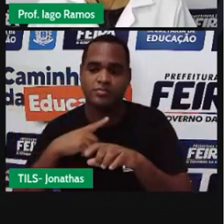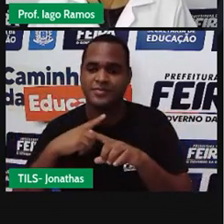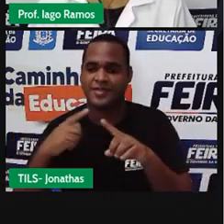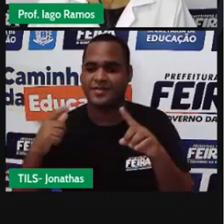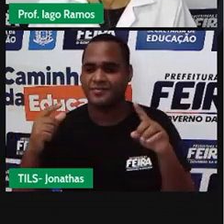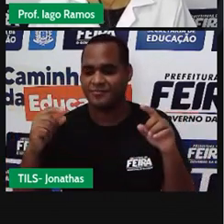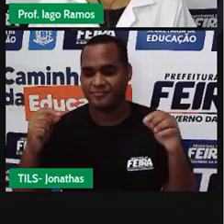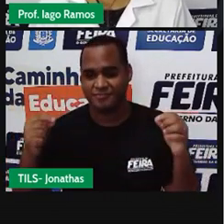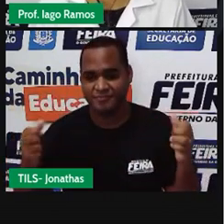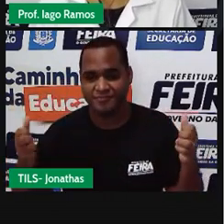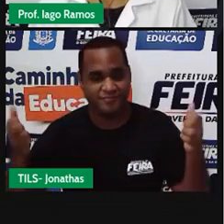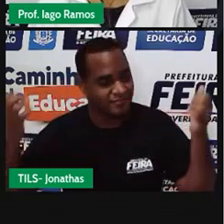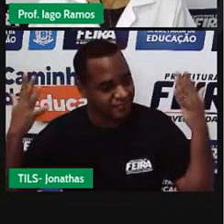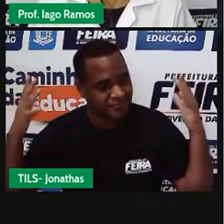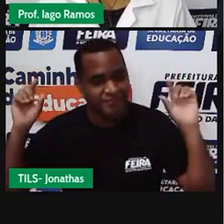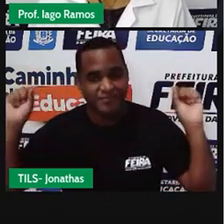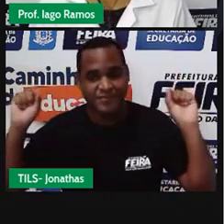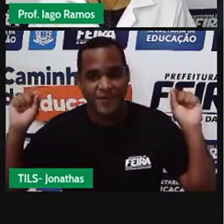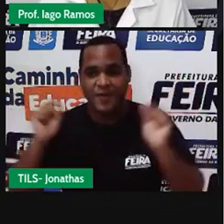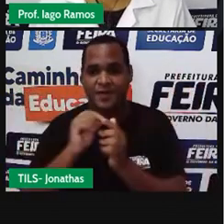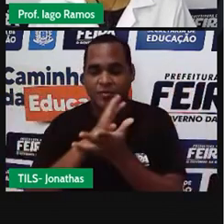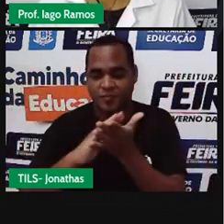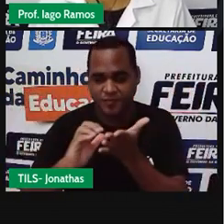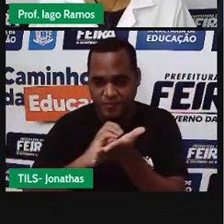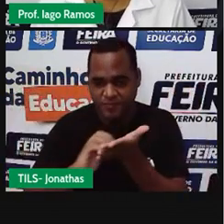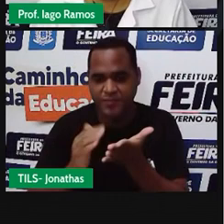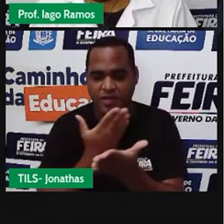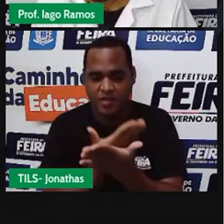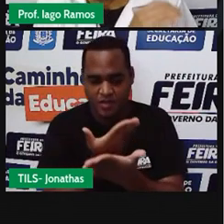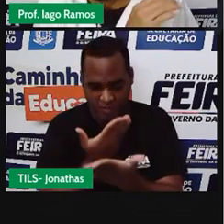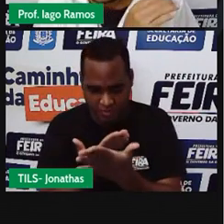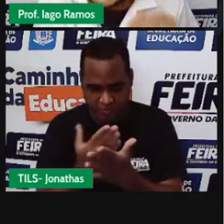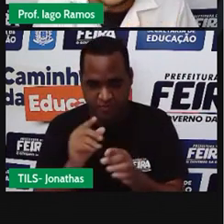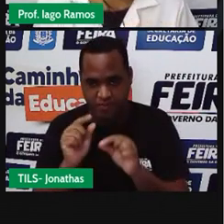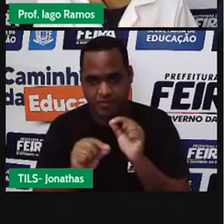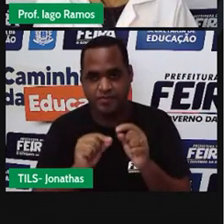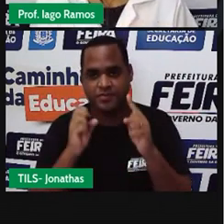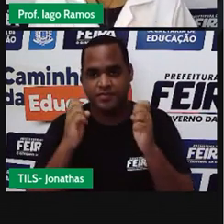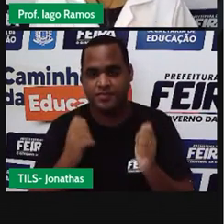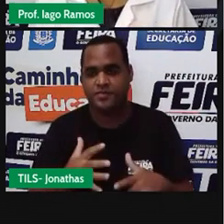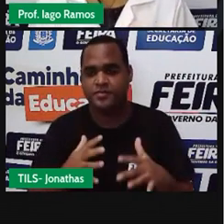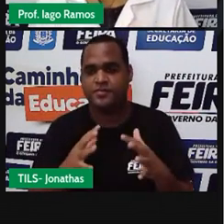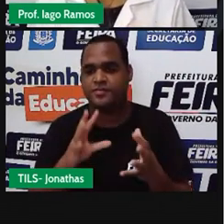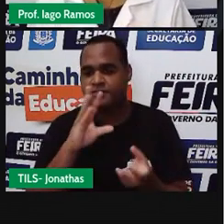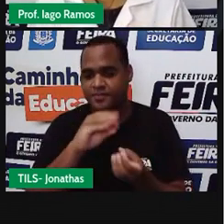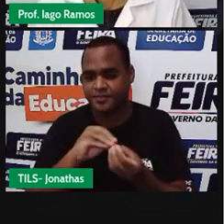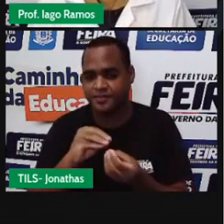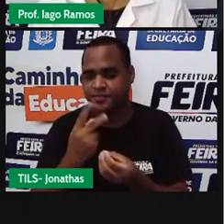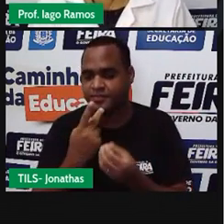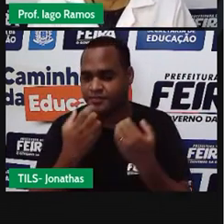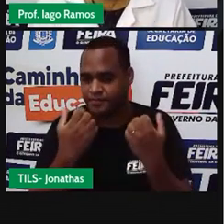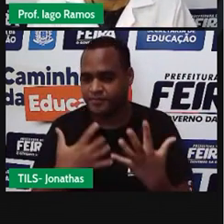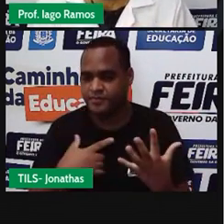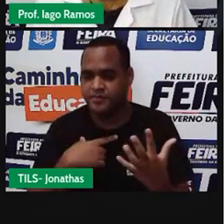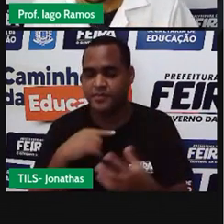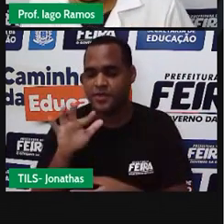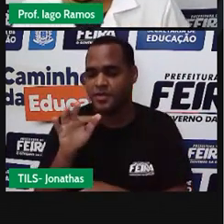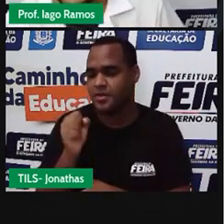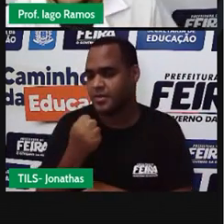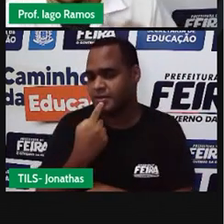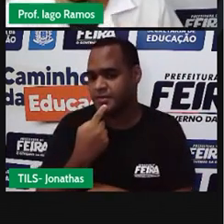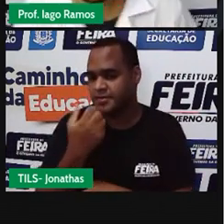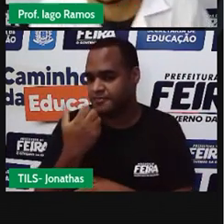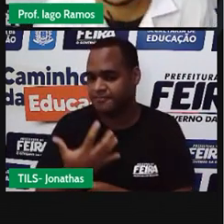mim o cartaz da Secretaria Municipal de Educação da nossa queridíssima Feira de Santana